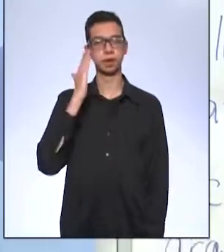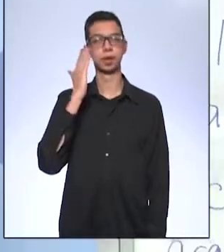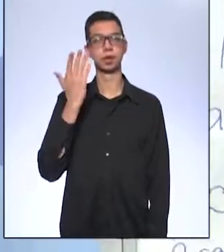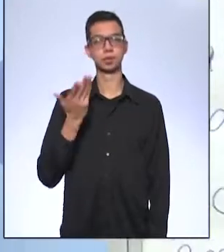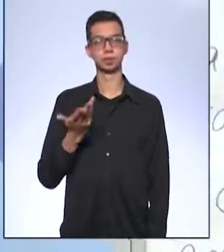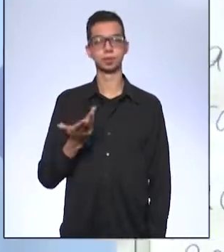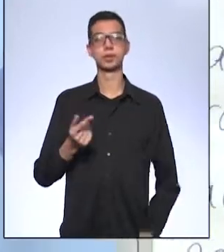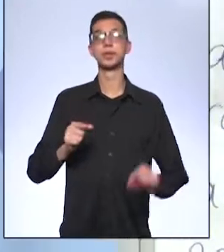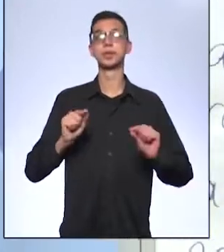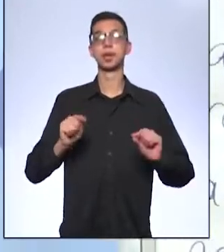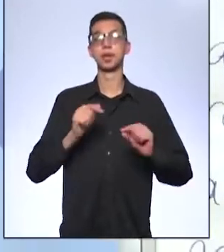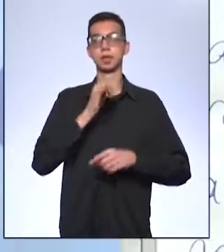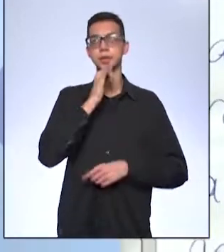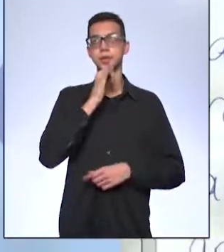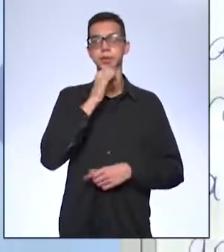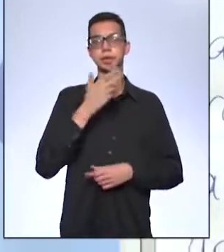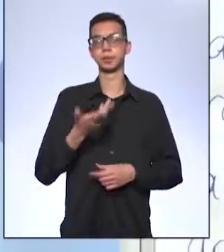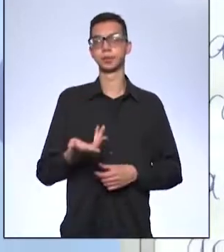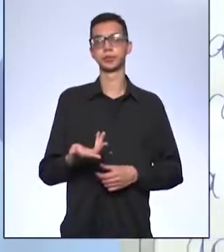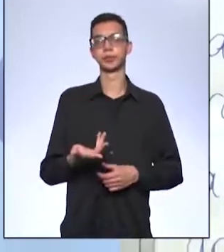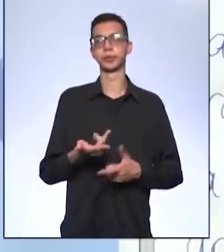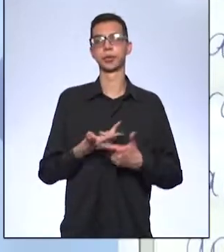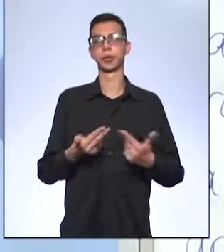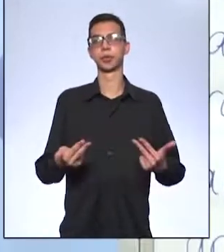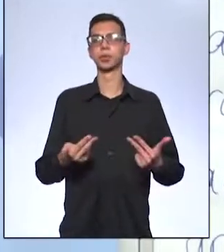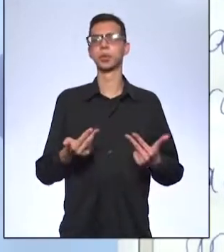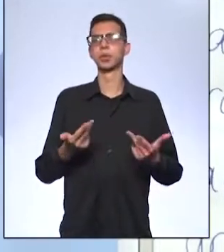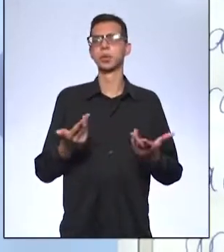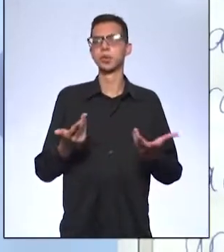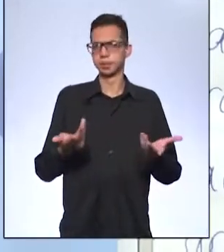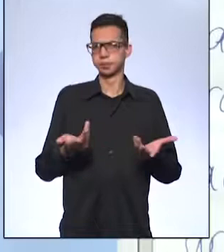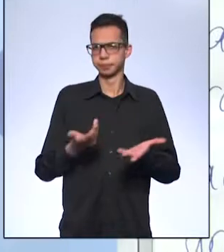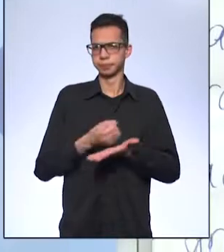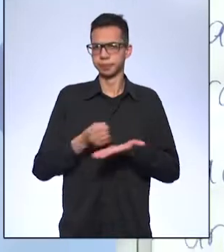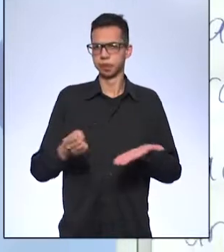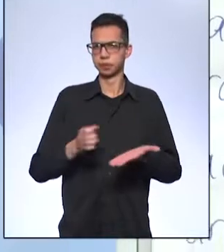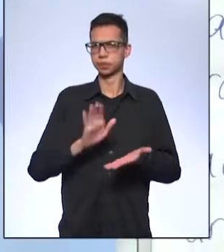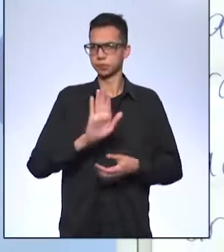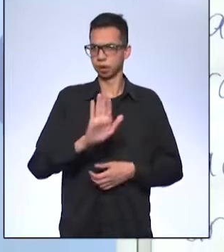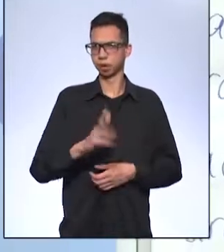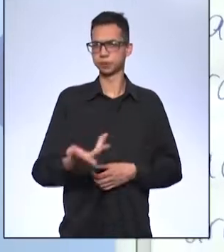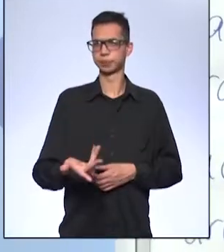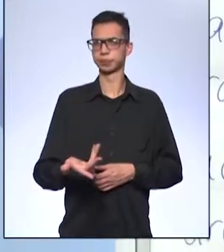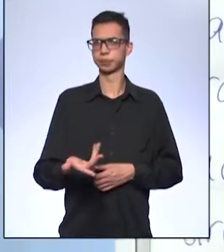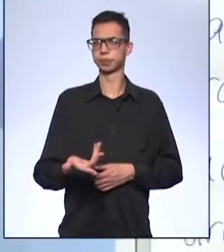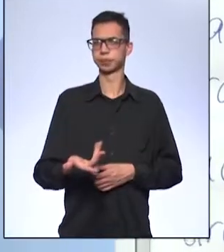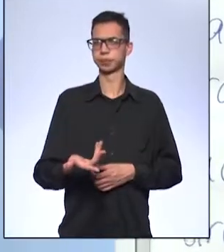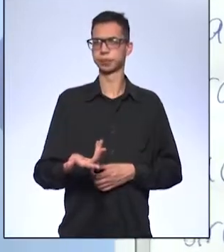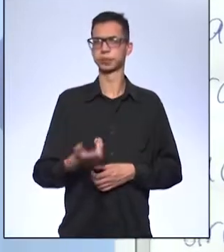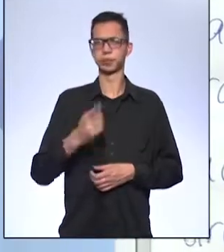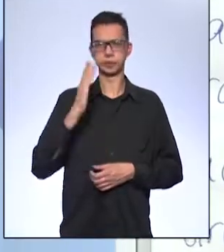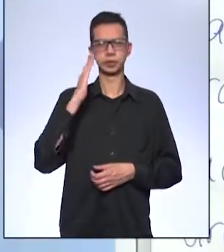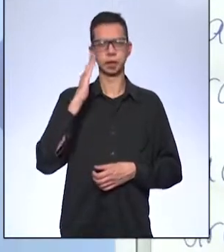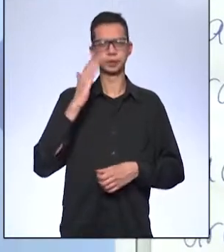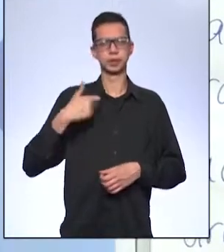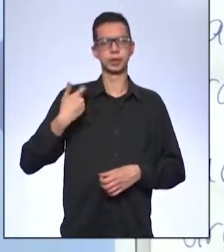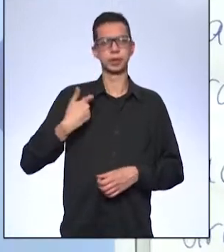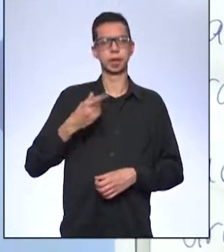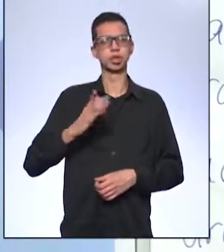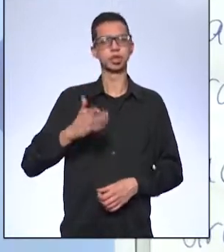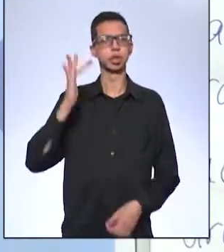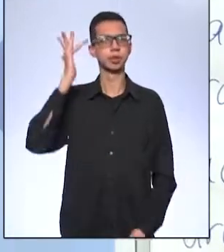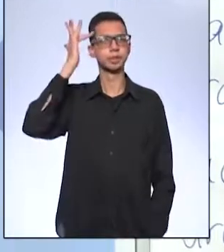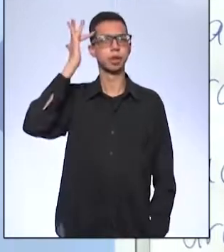joga o jogo lá, copia e cola. Gente, já passou da idade disso, não é verdade? Então, vocês vão ter aí as